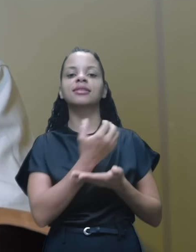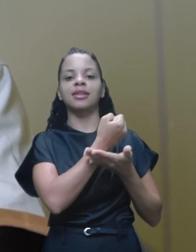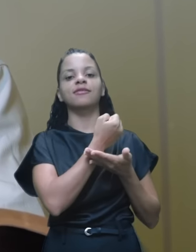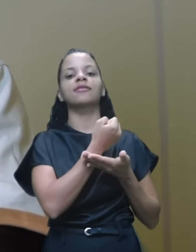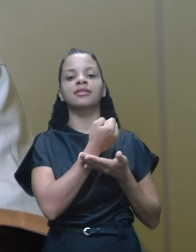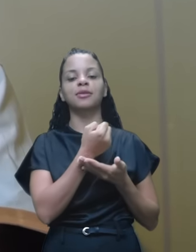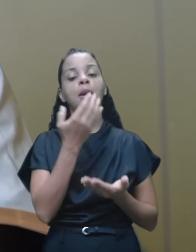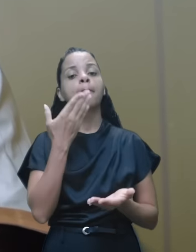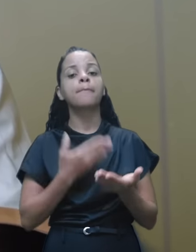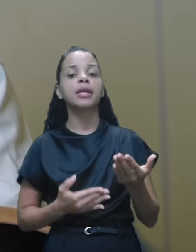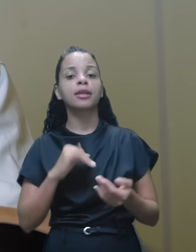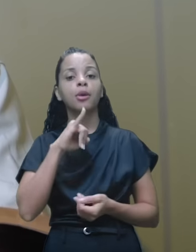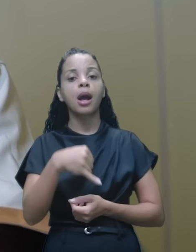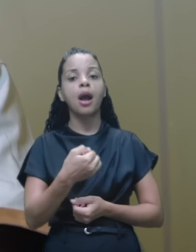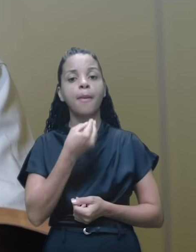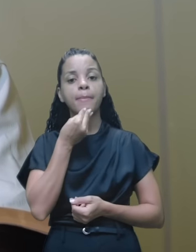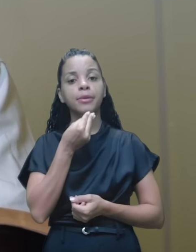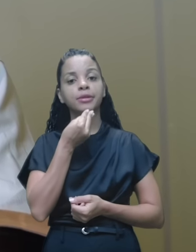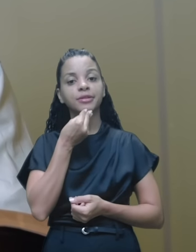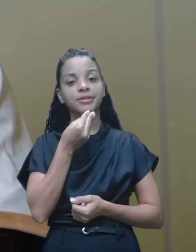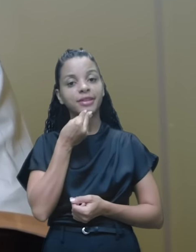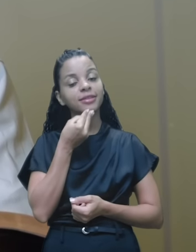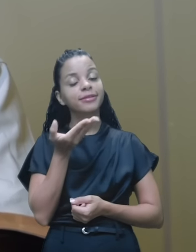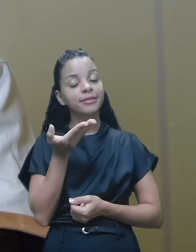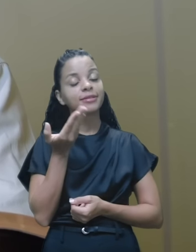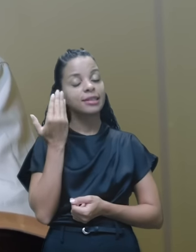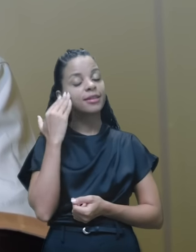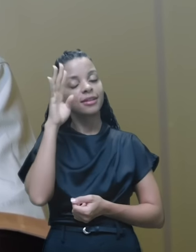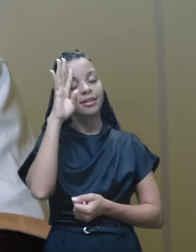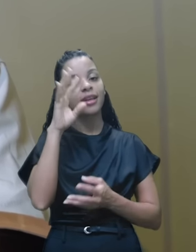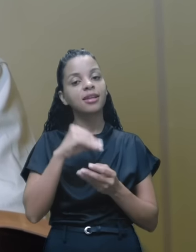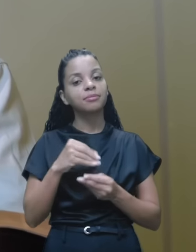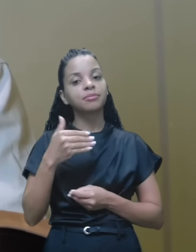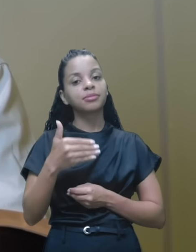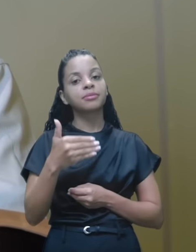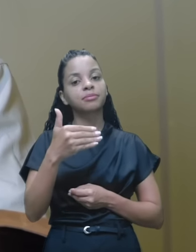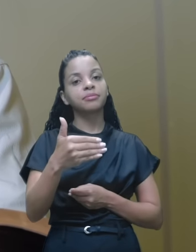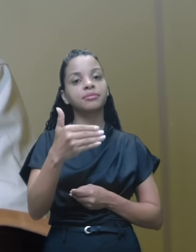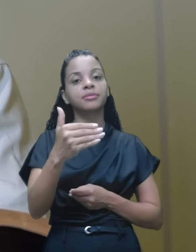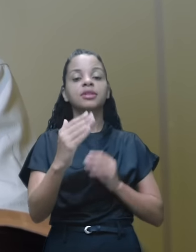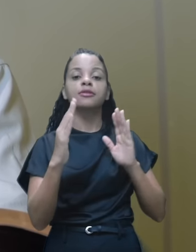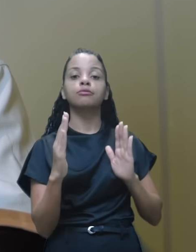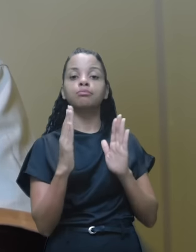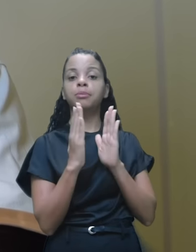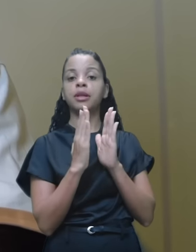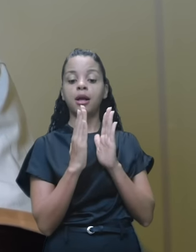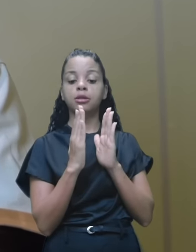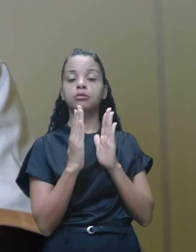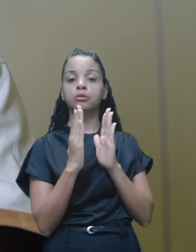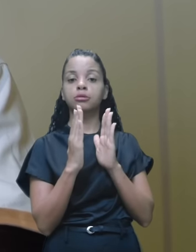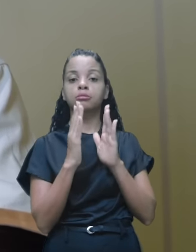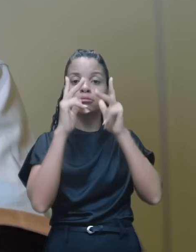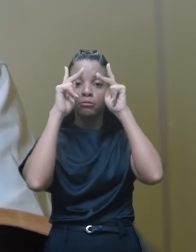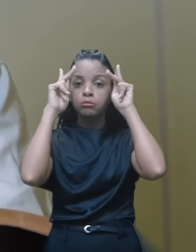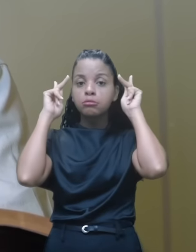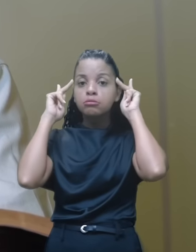salvação. Entendemos pelo que ocorreu na sequência, que Pilatos estava frente a frente com a salvação, frente a frente